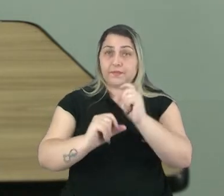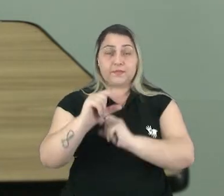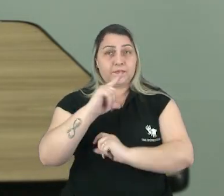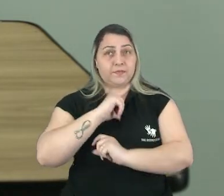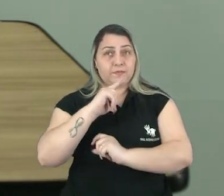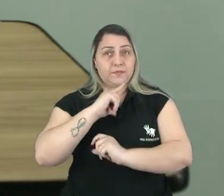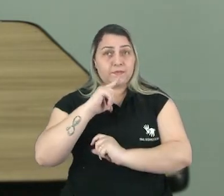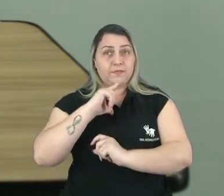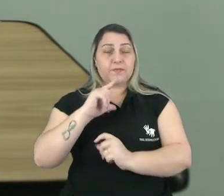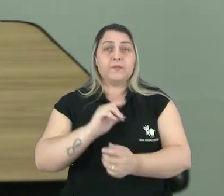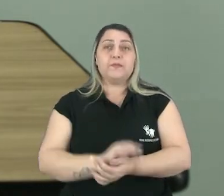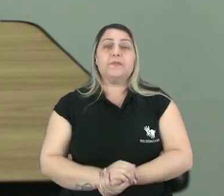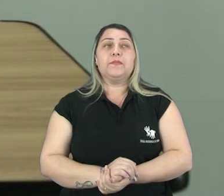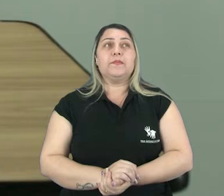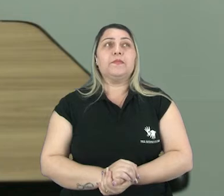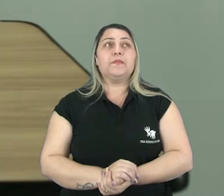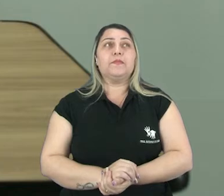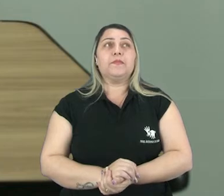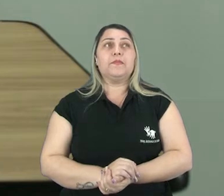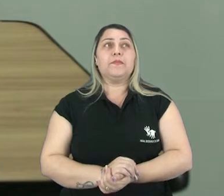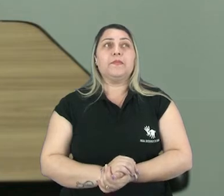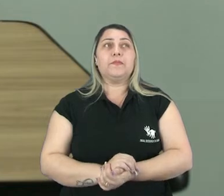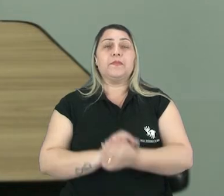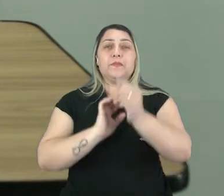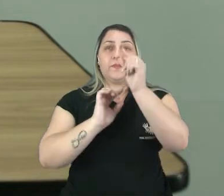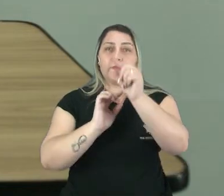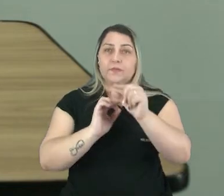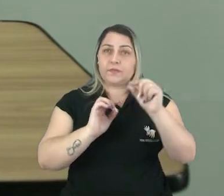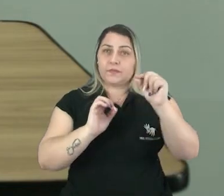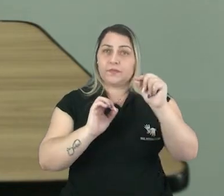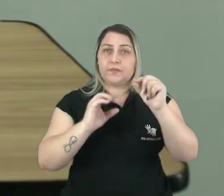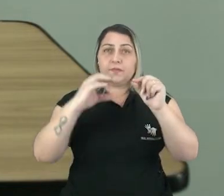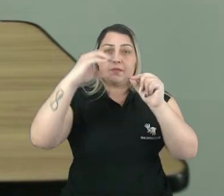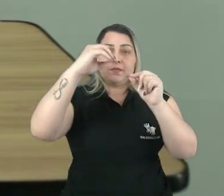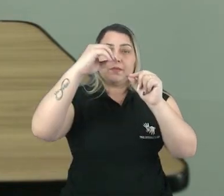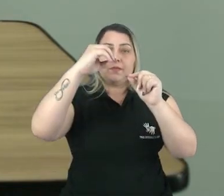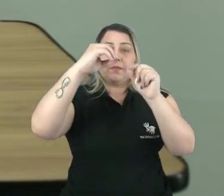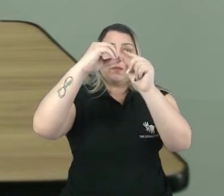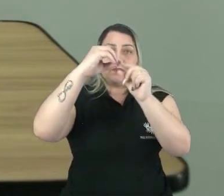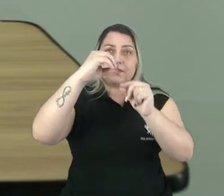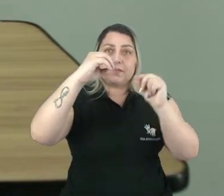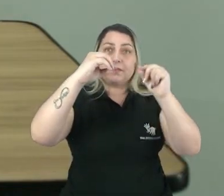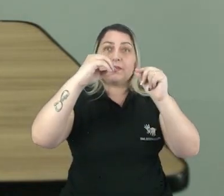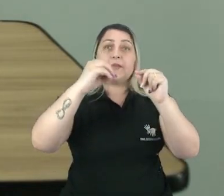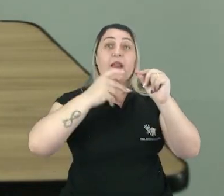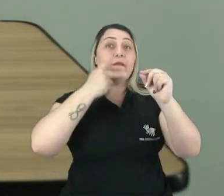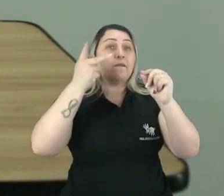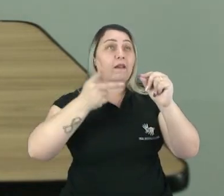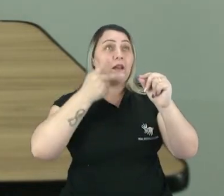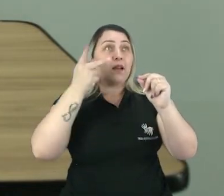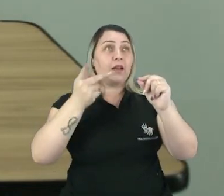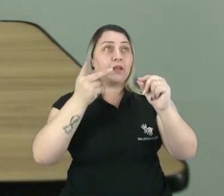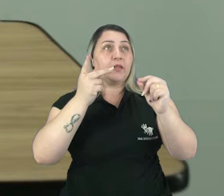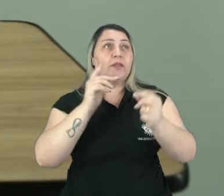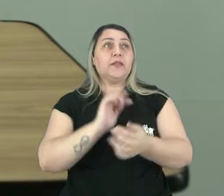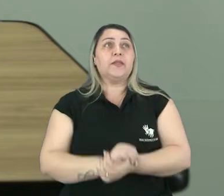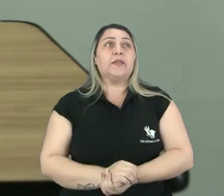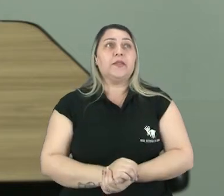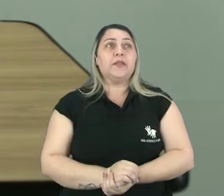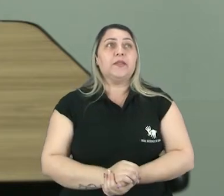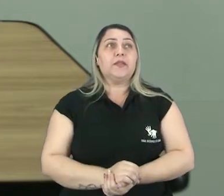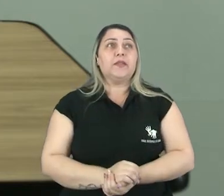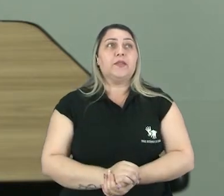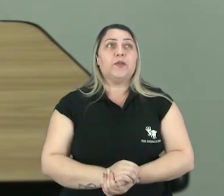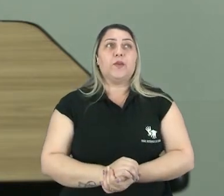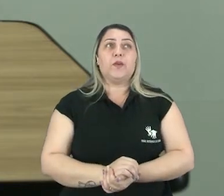tem aqui a pontinha, certo? Tem apenas uma pontinha, é o balão da fala. Quando o personagem está